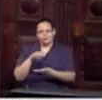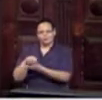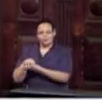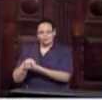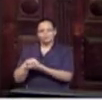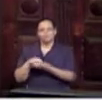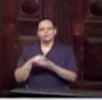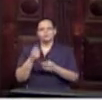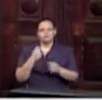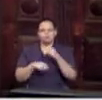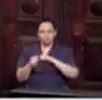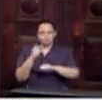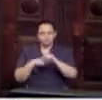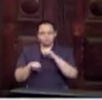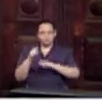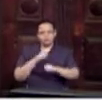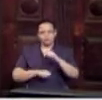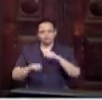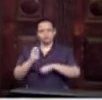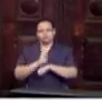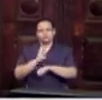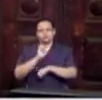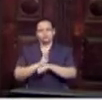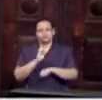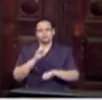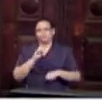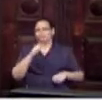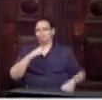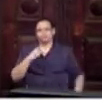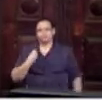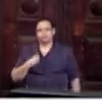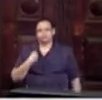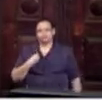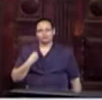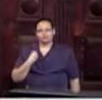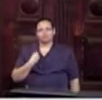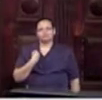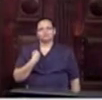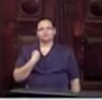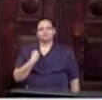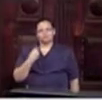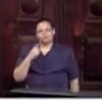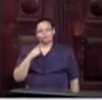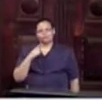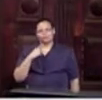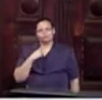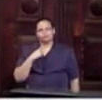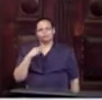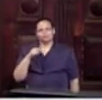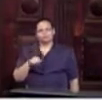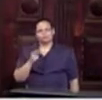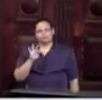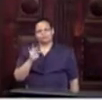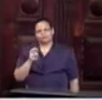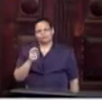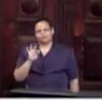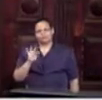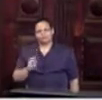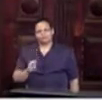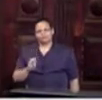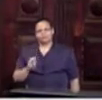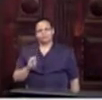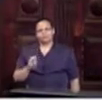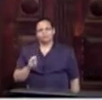cadeia econômica do Estado que não estavam originalmente excluídos dos efeitos produzidos pelo FEF quando da